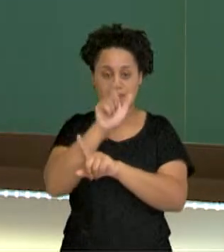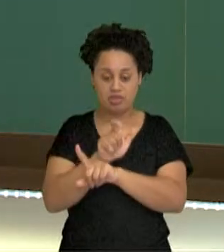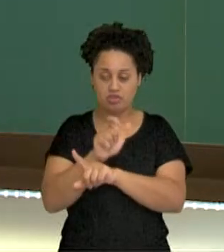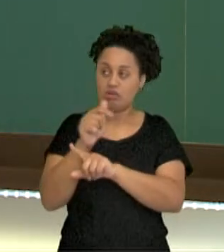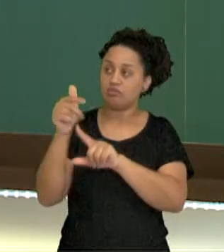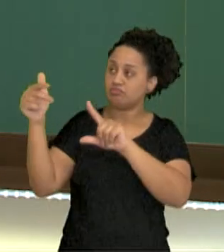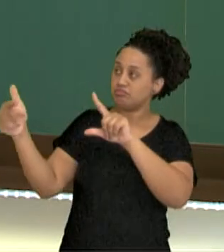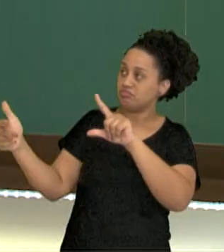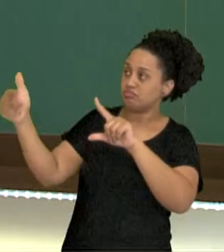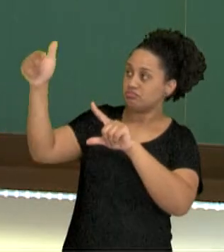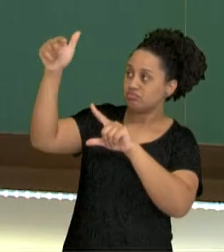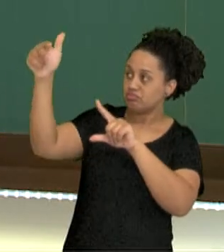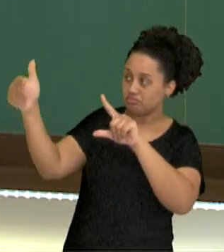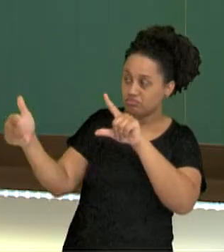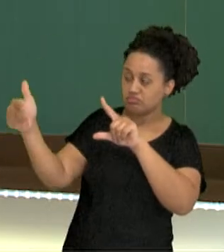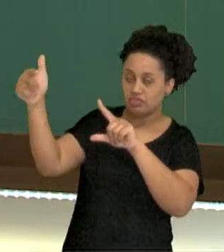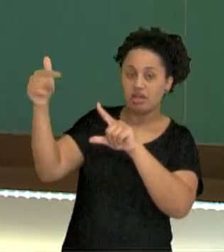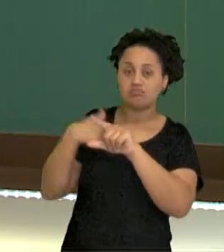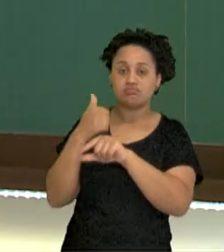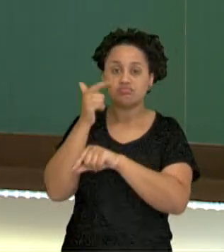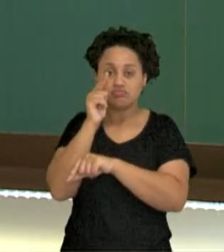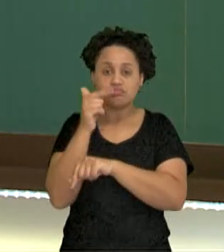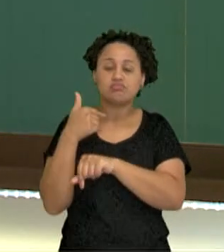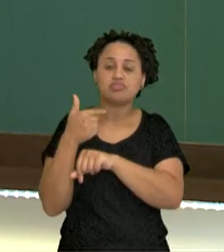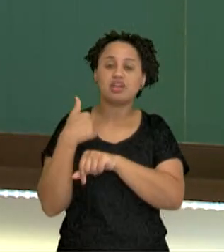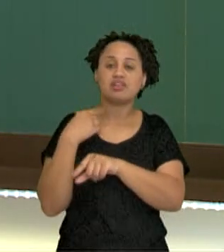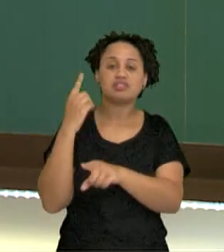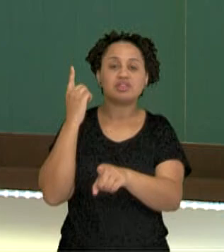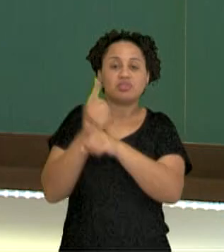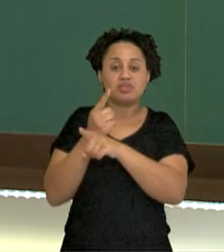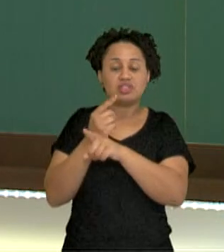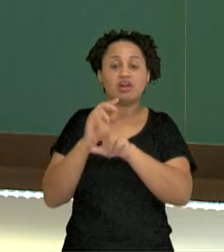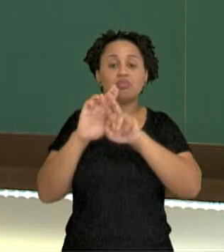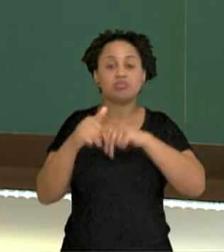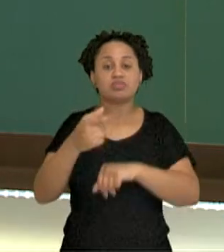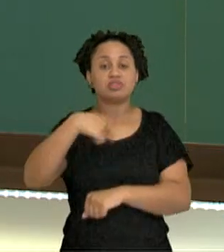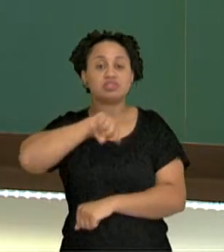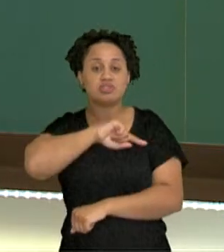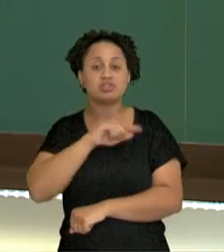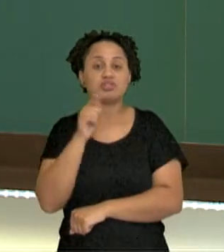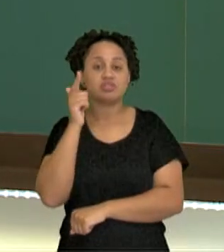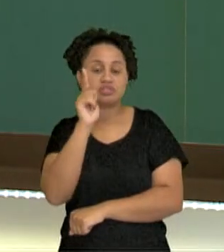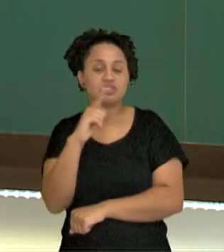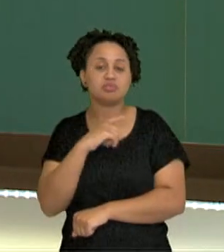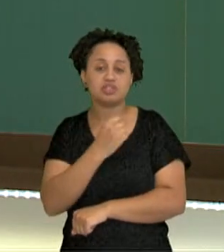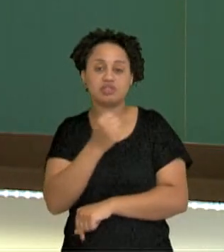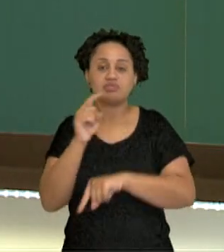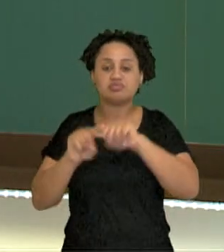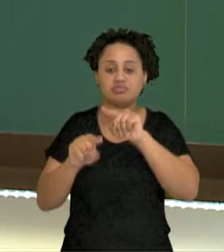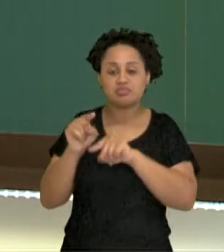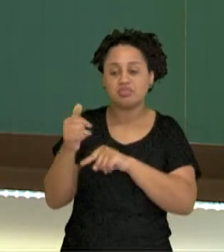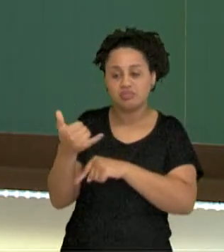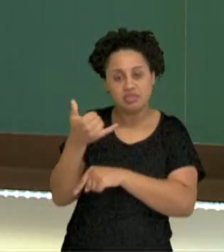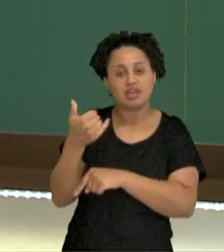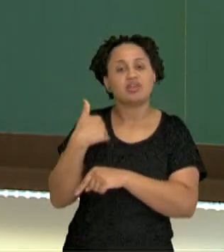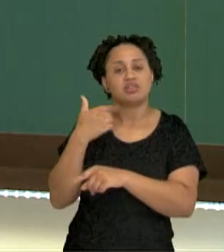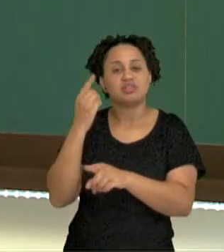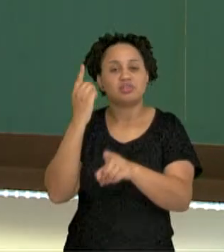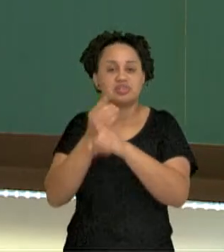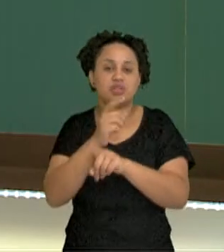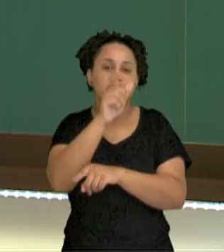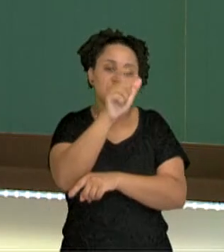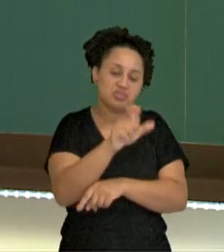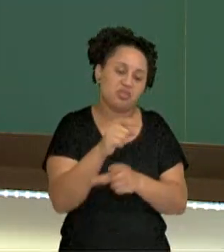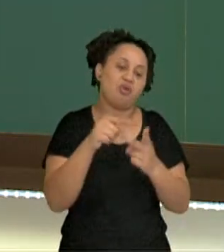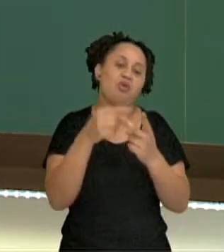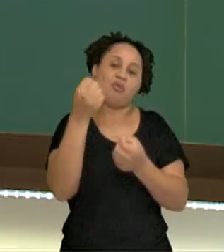dois satélites, você consegue ser localizado. Então por isso que a gente consegue localizar, aí tem alguns aparelhos que a gente já localiza pessoas e carros